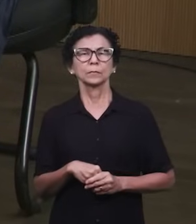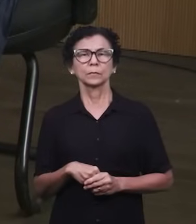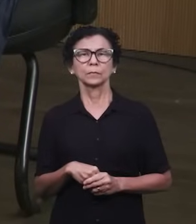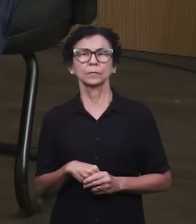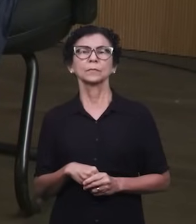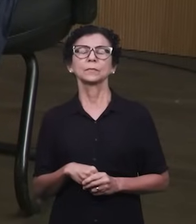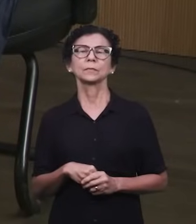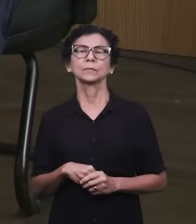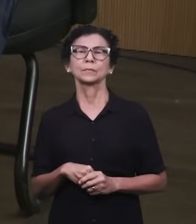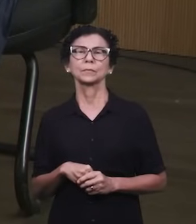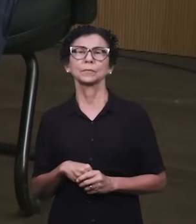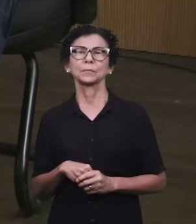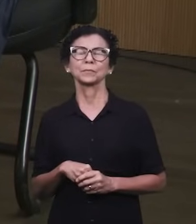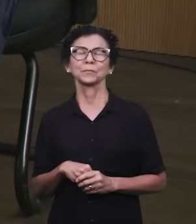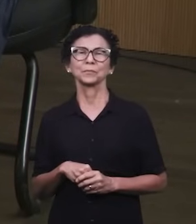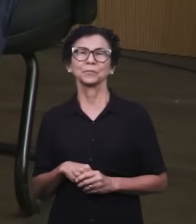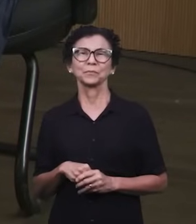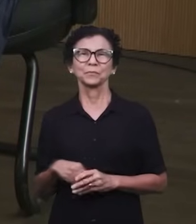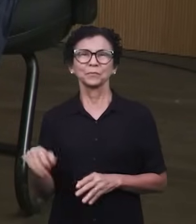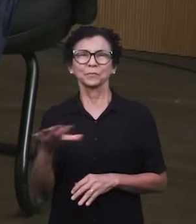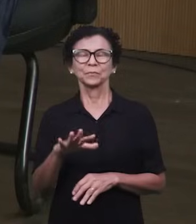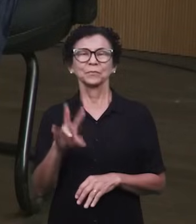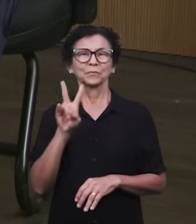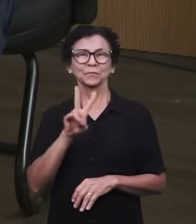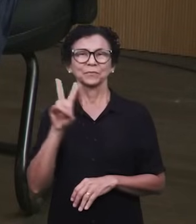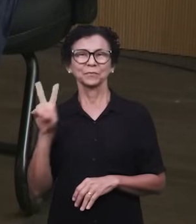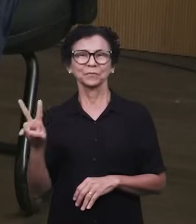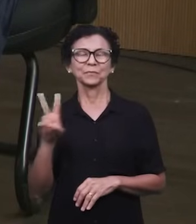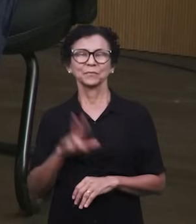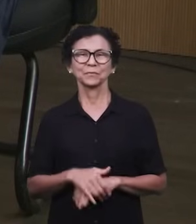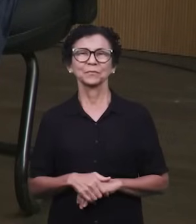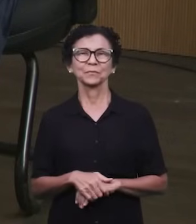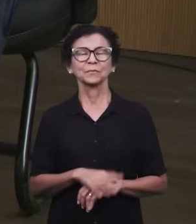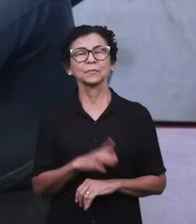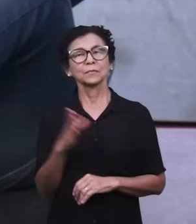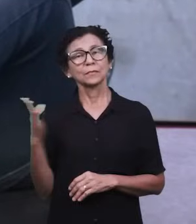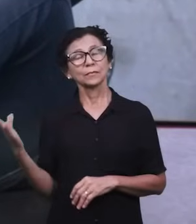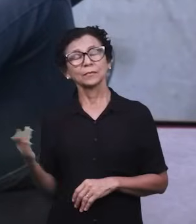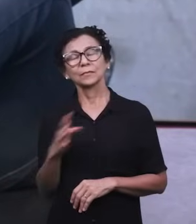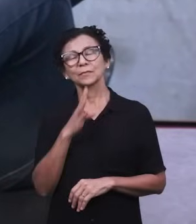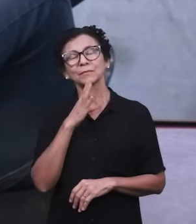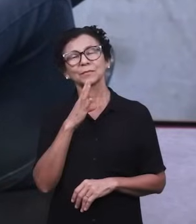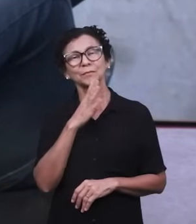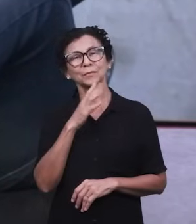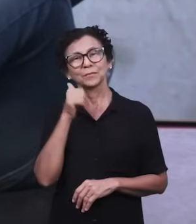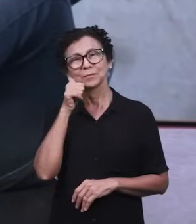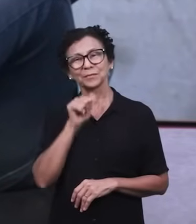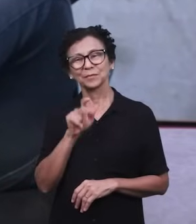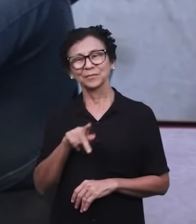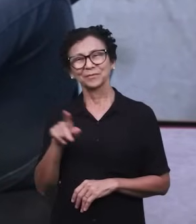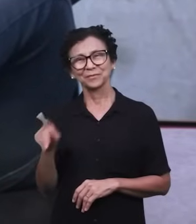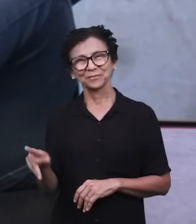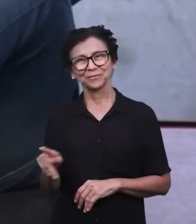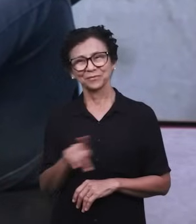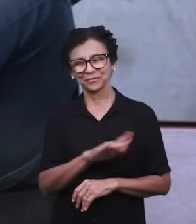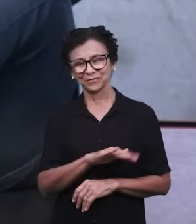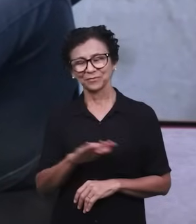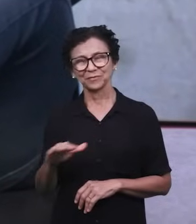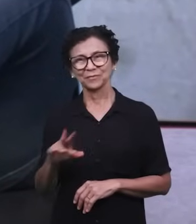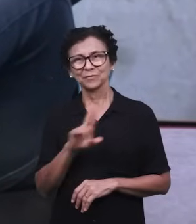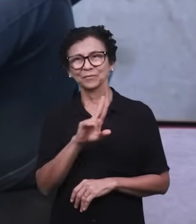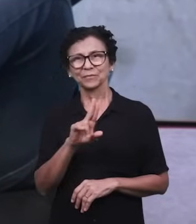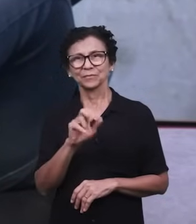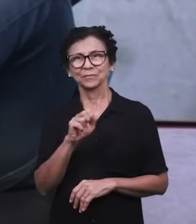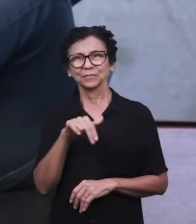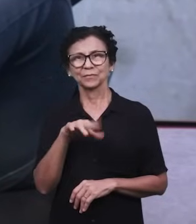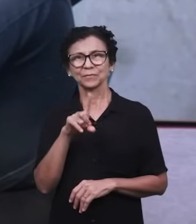Velha mesmo, aqui na região Velha. metropolitana da Grande Vitória. Isso. E aqui também, os irmãos já conhecem também, querida professora de